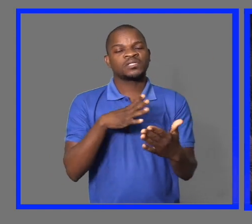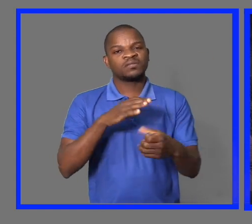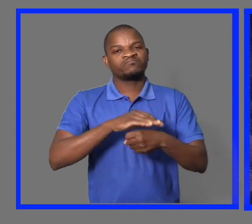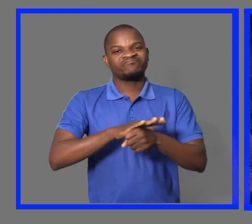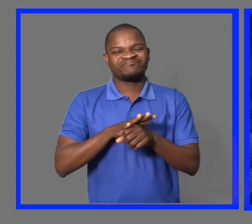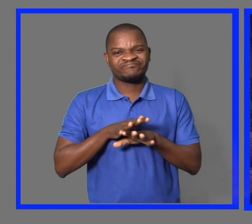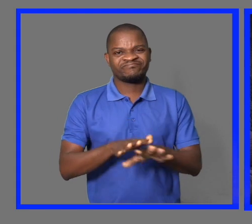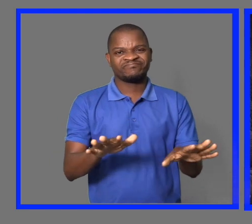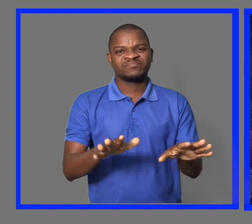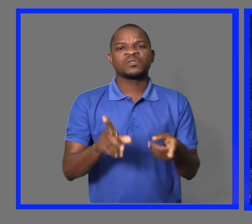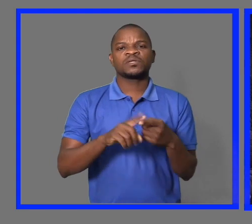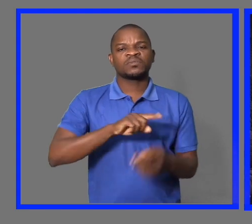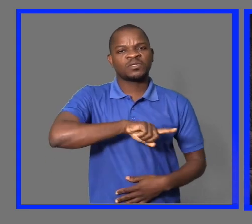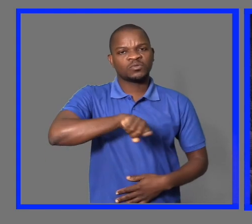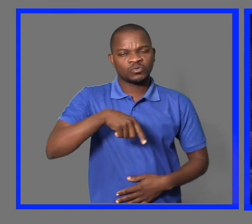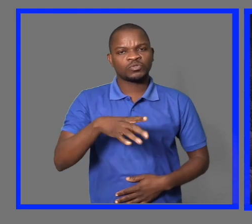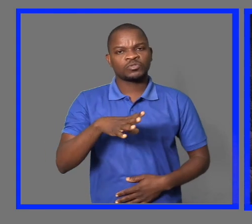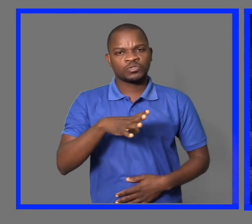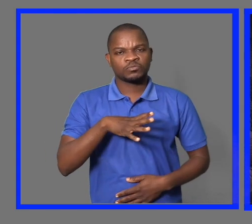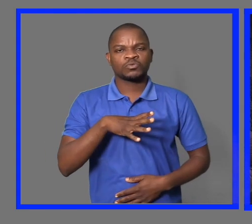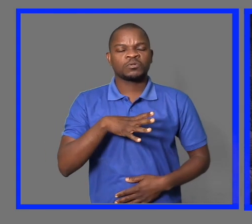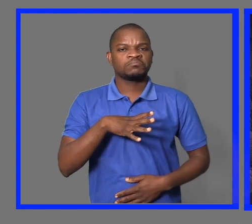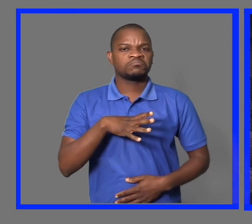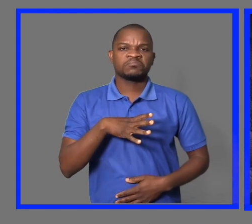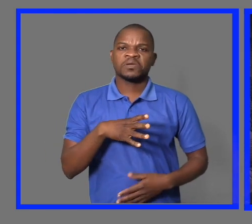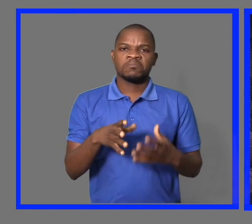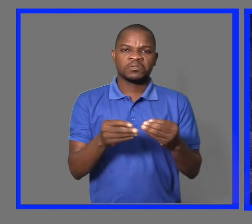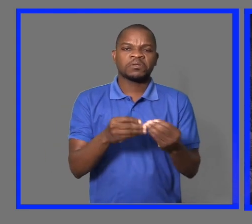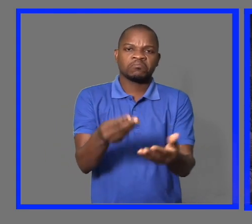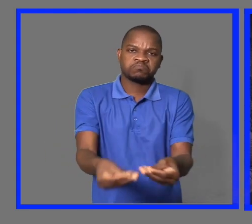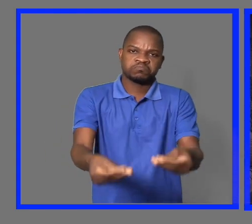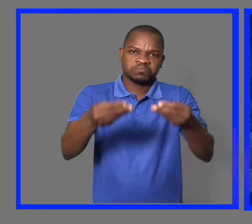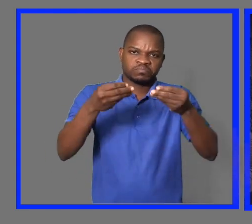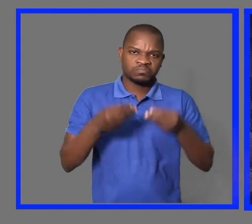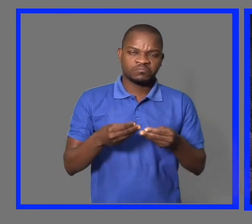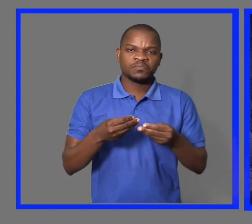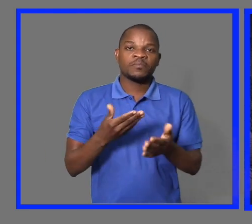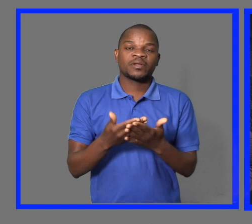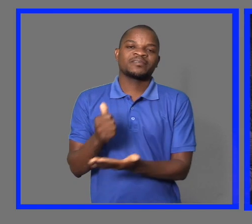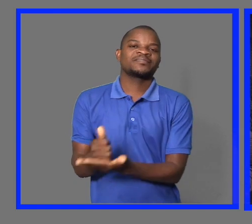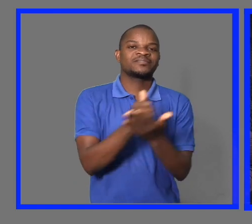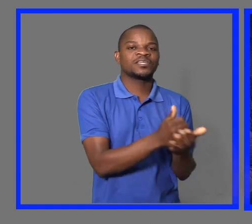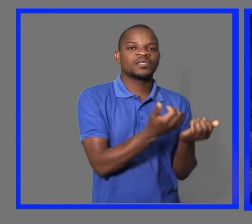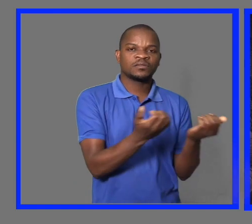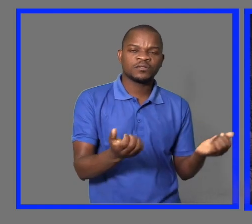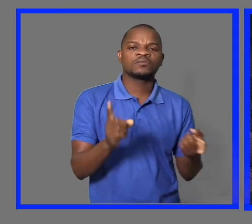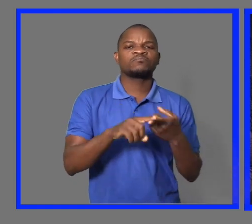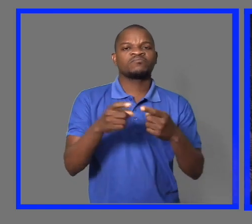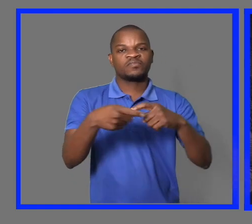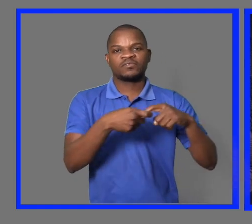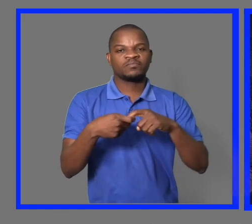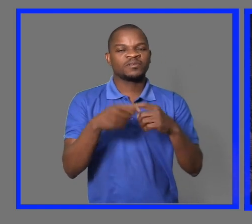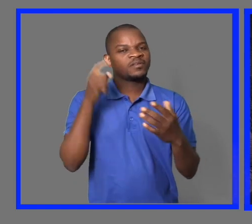ser por conta da situação. Então, podermos receber aqui algum apoio para as nossas crianças, para as nossas famílias,